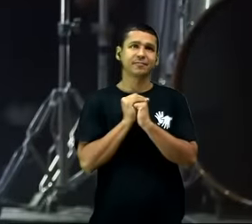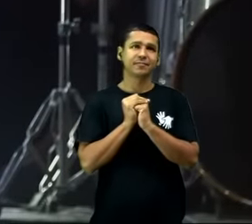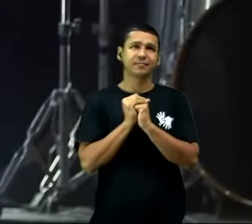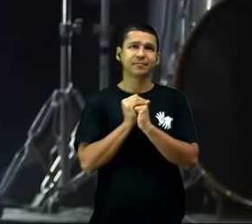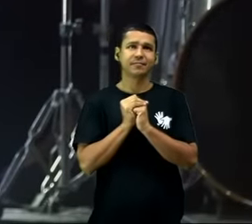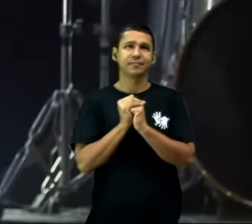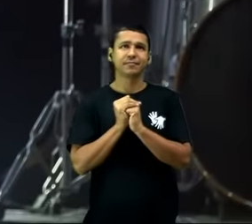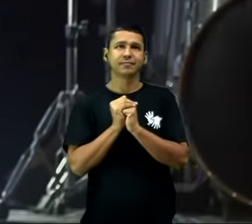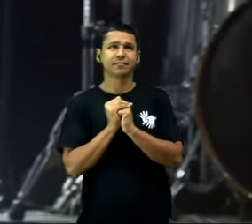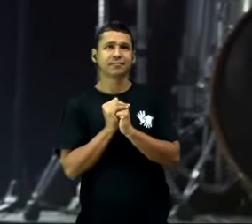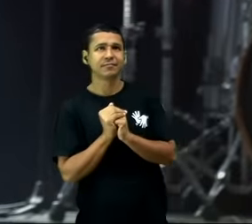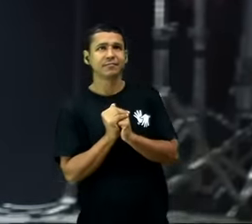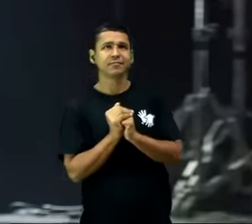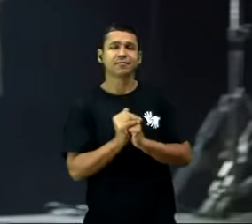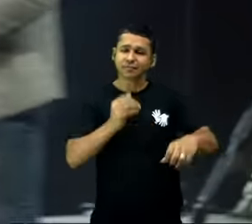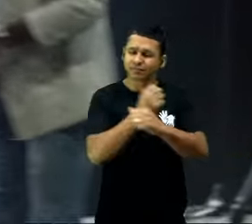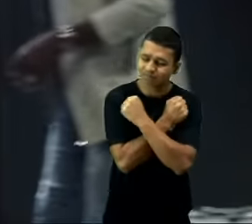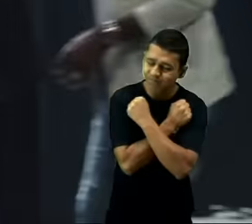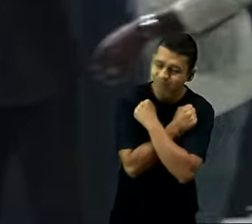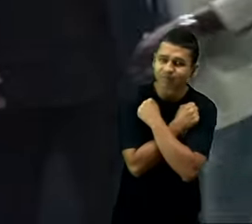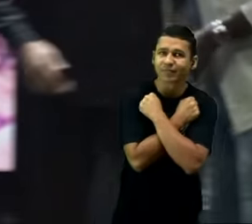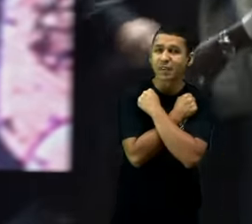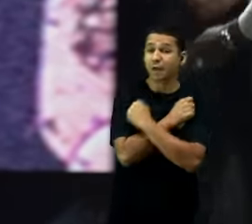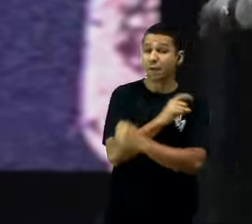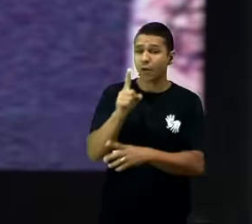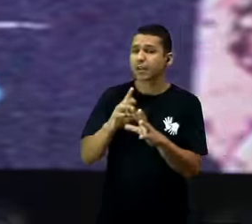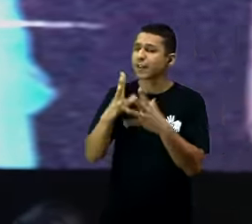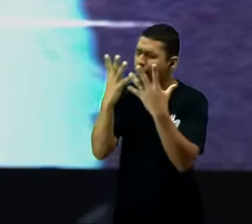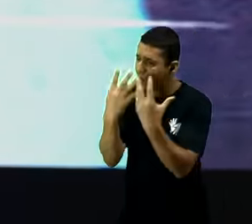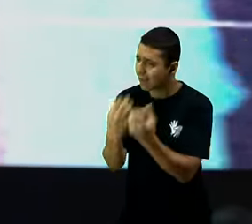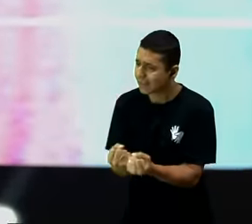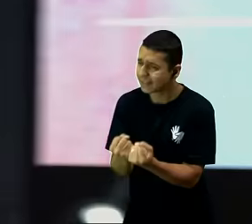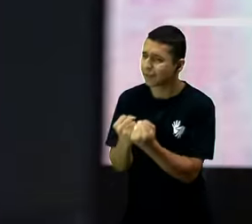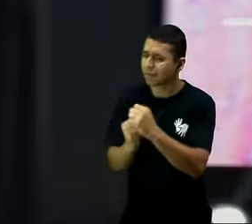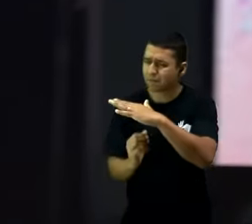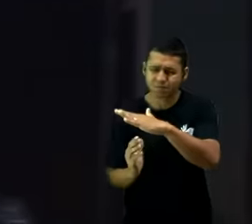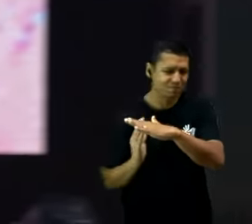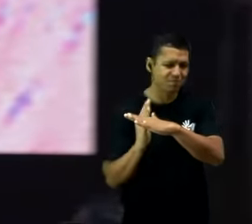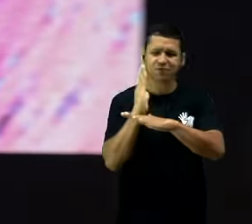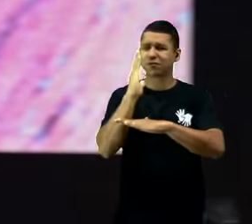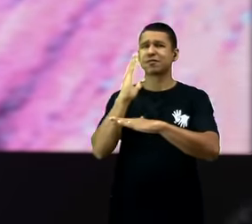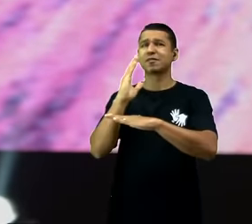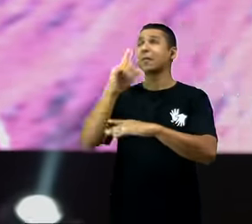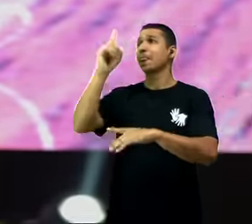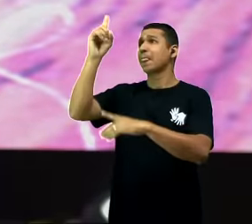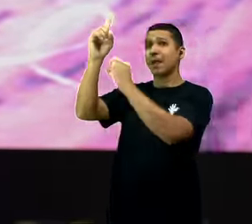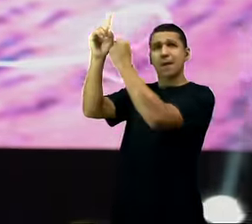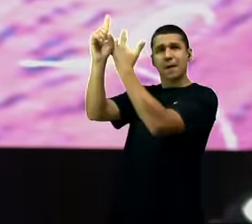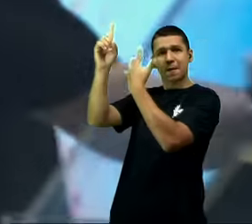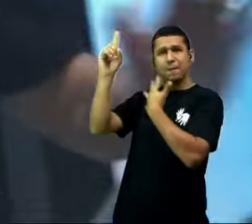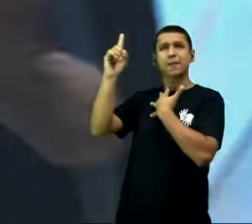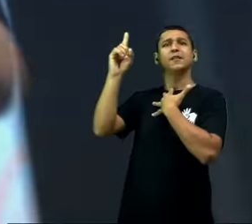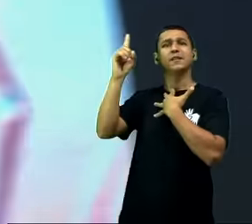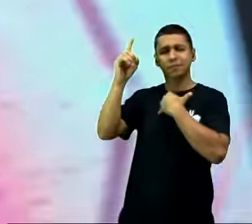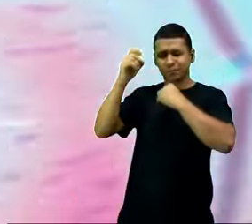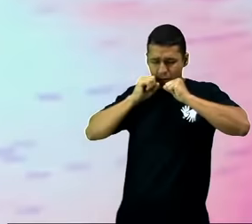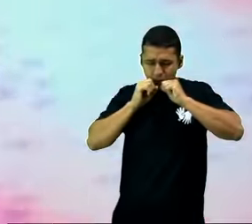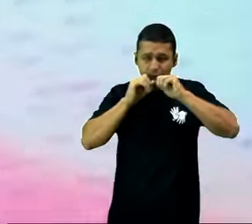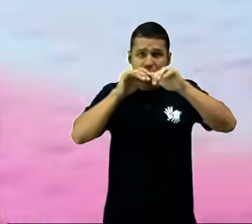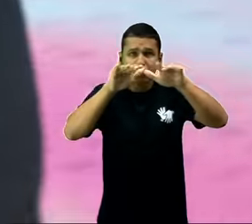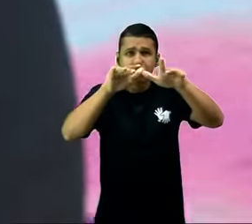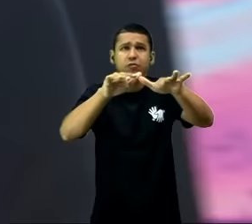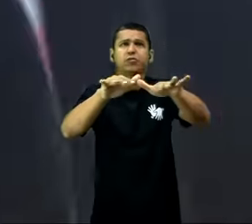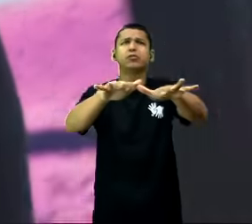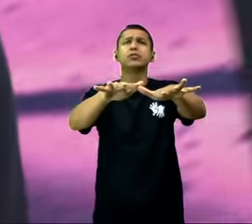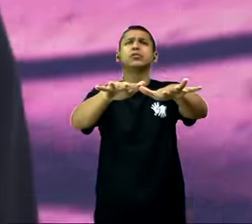Em abundância. Abraça alguém que está do seu lado e diga assim: tu vai receber em abundância. A provisão de Deus vai vir em abundância. A provisão